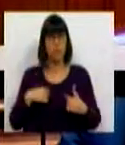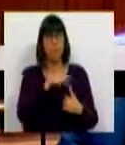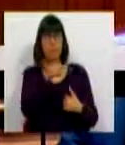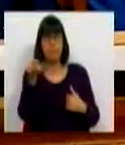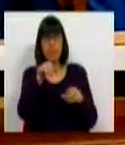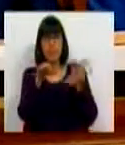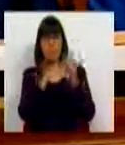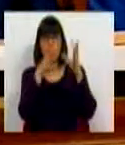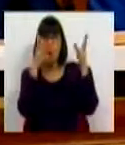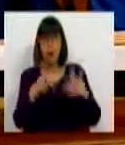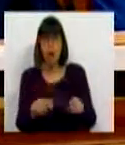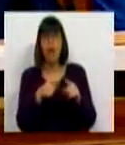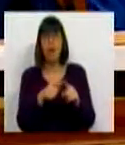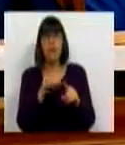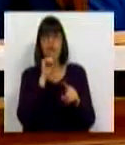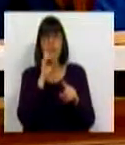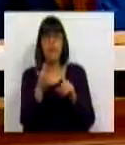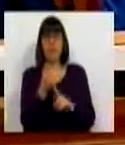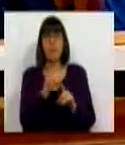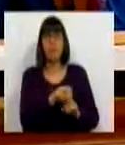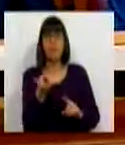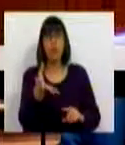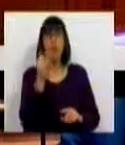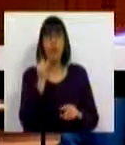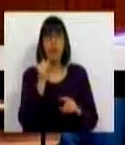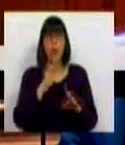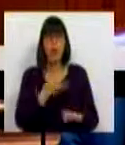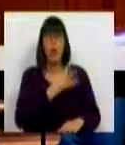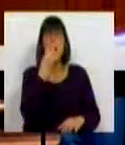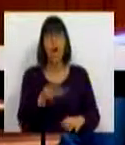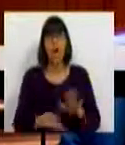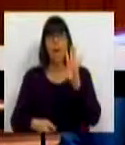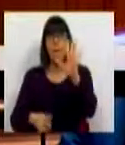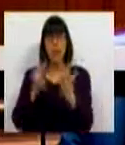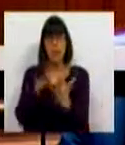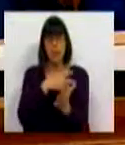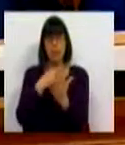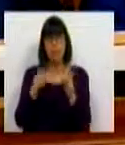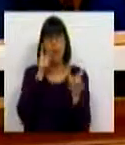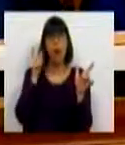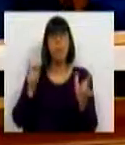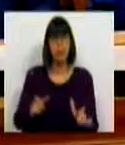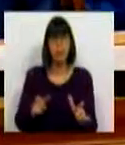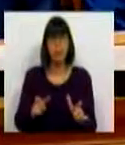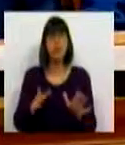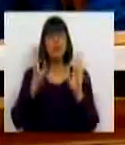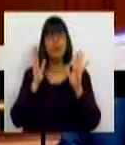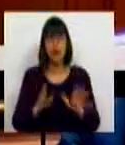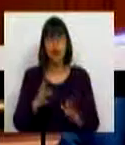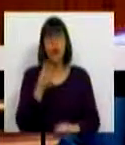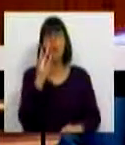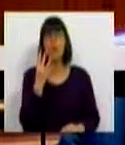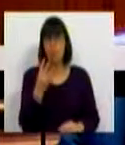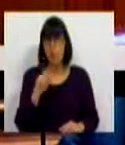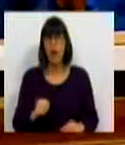senhores, em matéria de orçamentos, conseguiram fazer 12 em 4 anos. Mas em planos de contingência já vão em